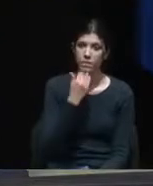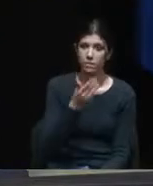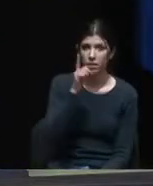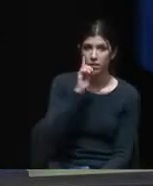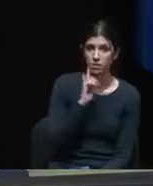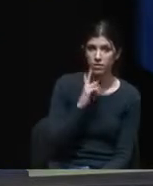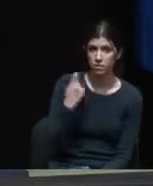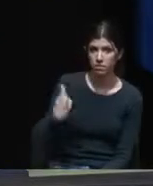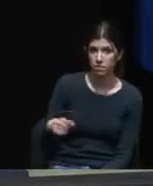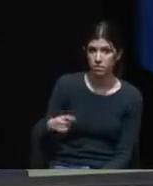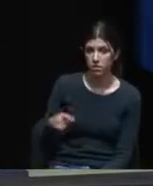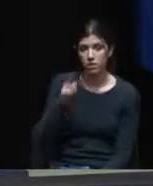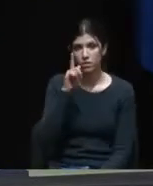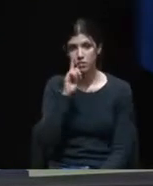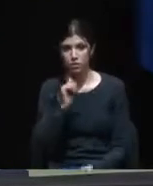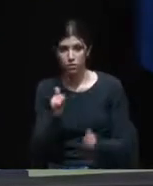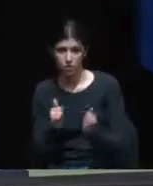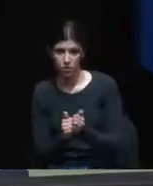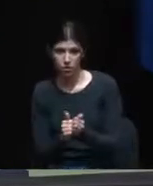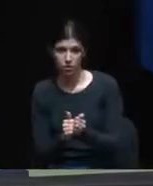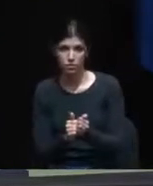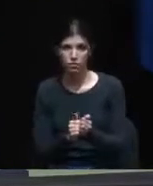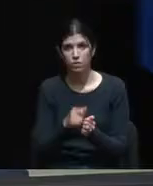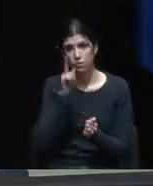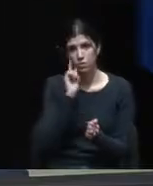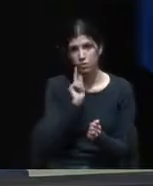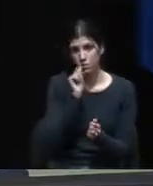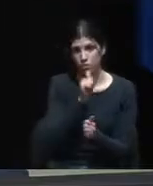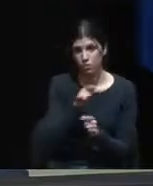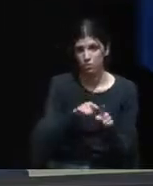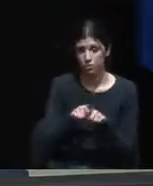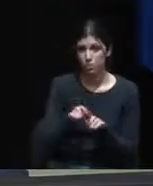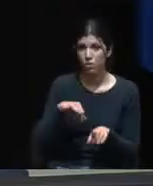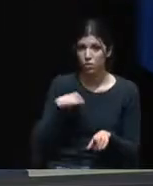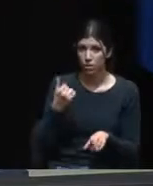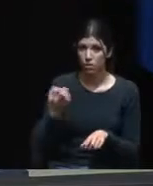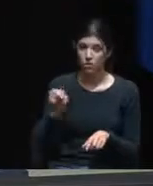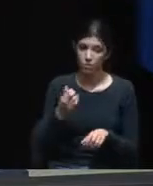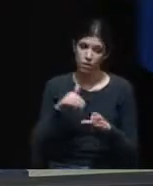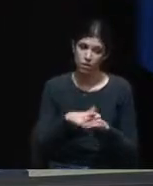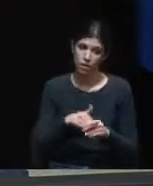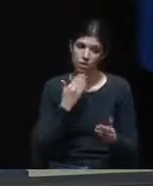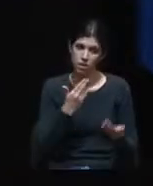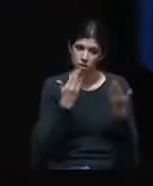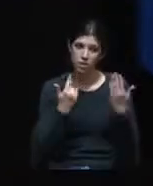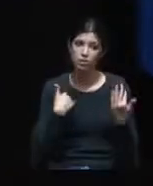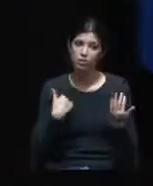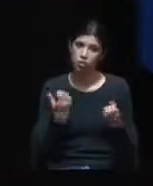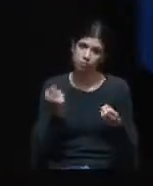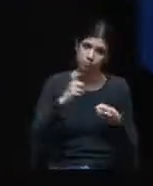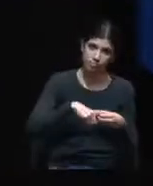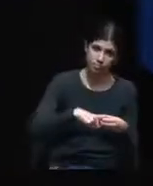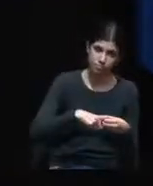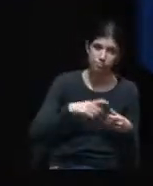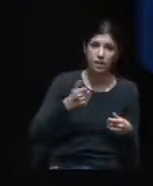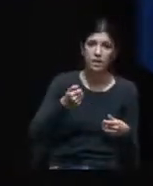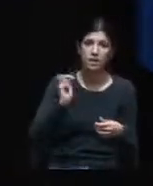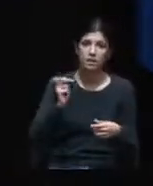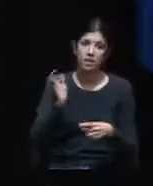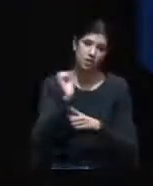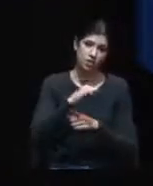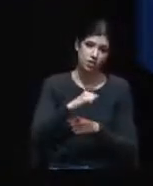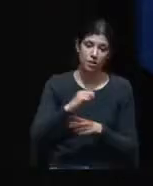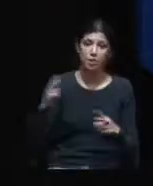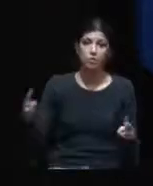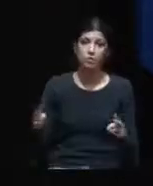Obrigada, Sra. Presidente, Srs. Vereadores e Srs. Deputados. Os Verdes acompanham este voto de saudação do Bloco de Esquerda sobre os 15 anos do